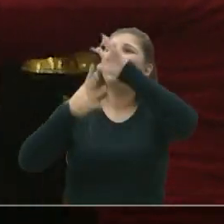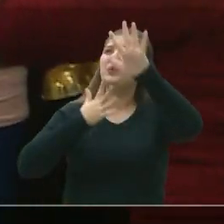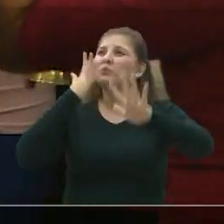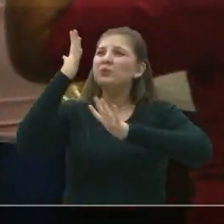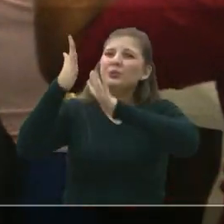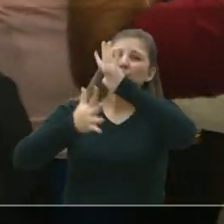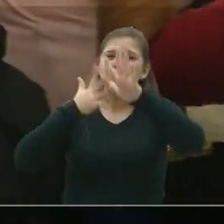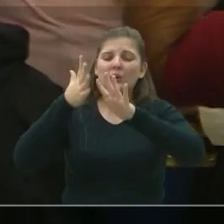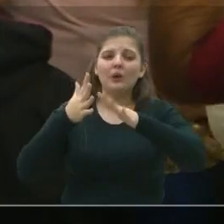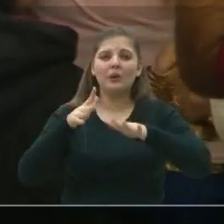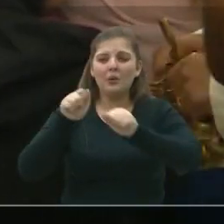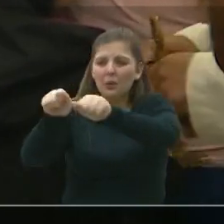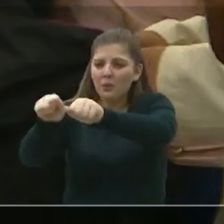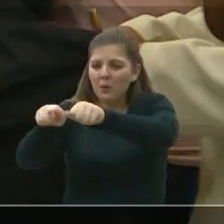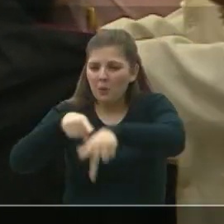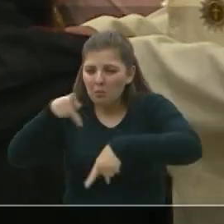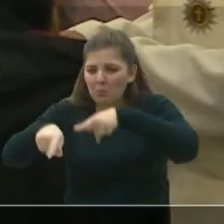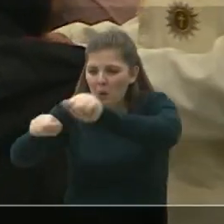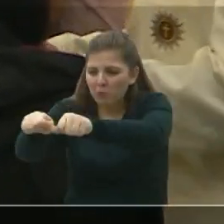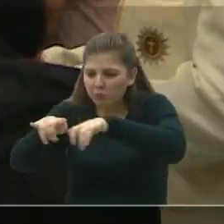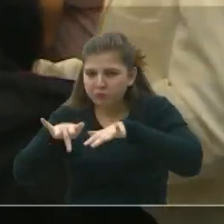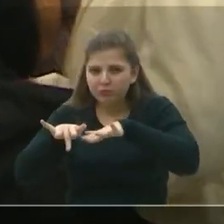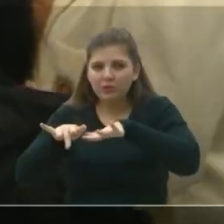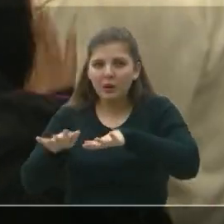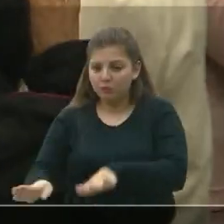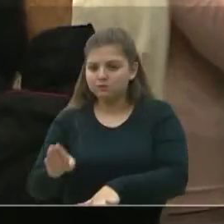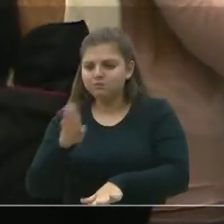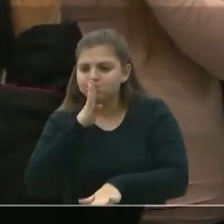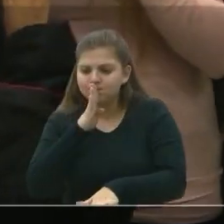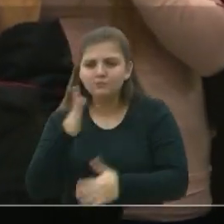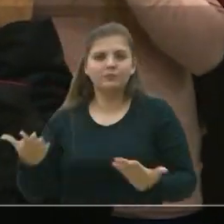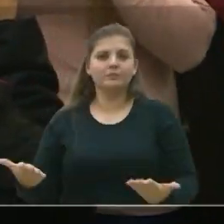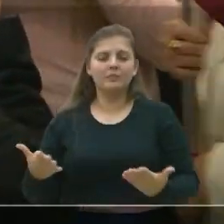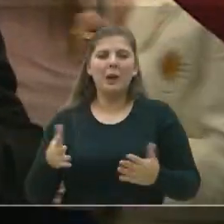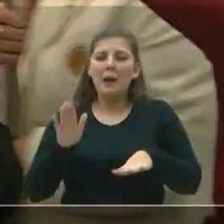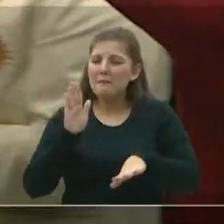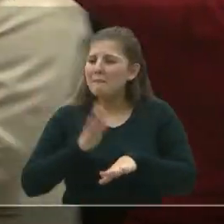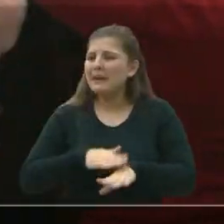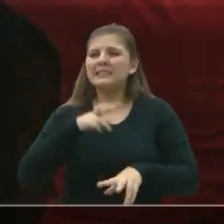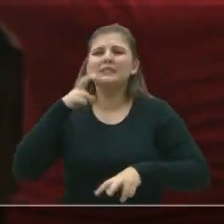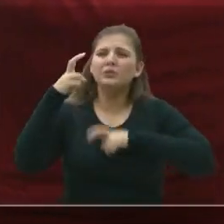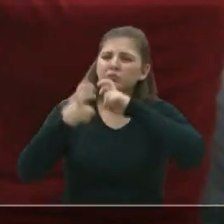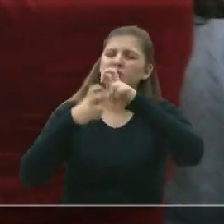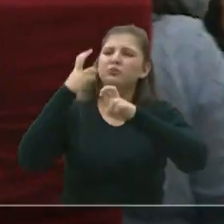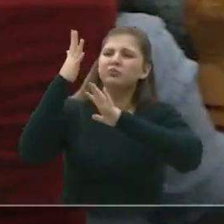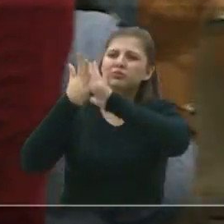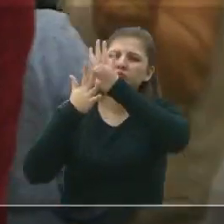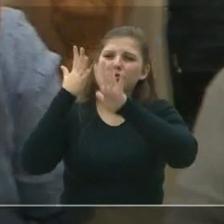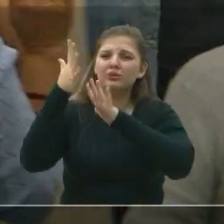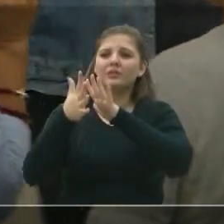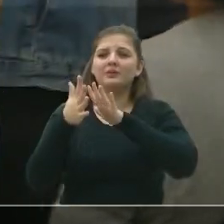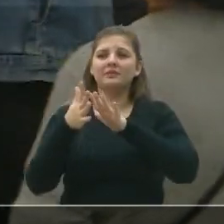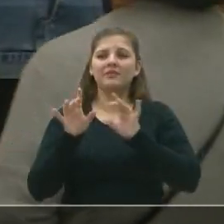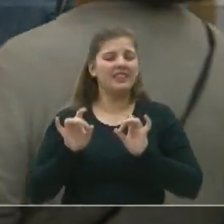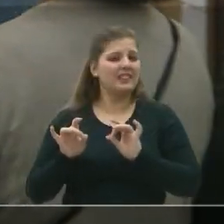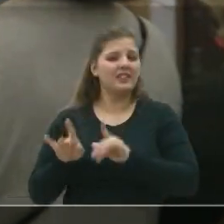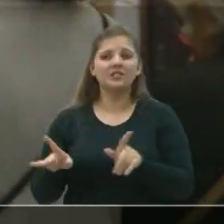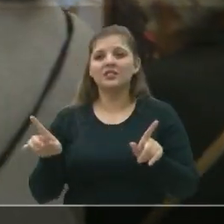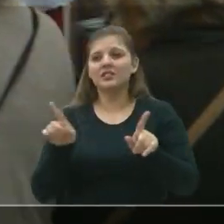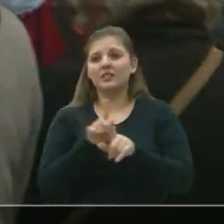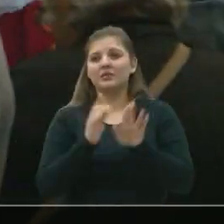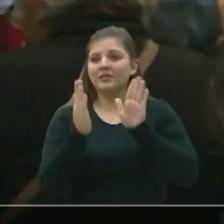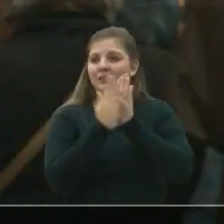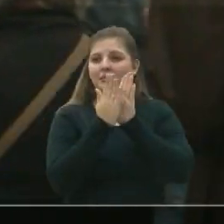aquele povo dizia: se cala, se cala. Mais eles gritavam. Eles não desistiram de estar na presença do